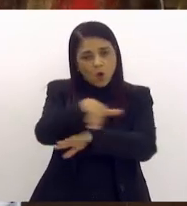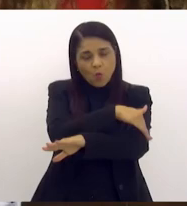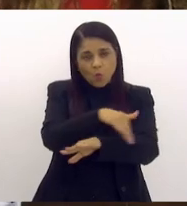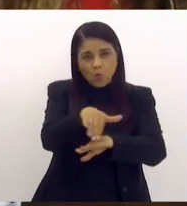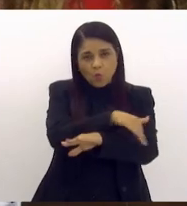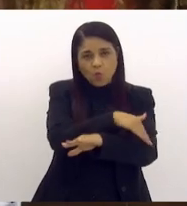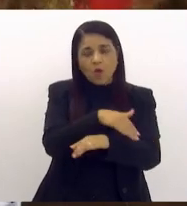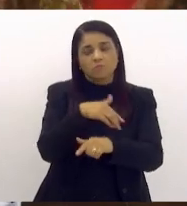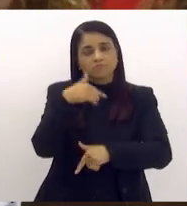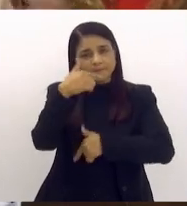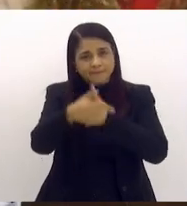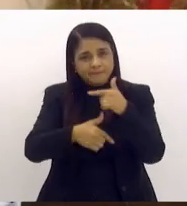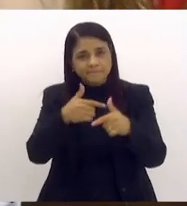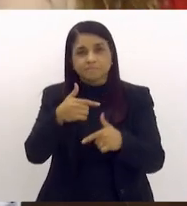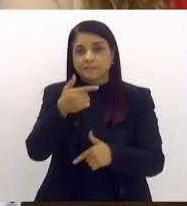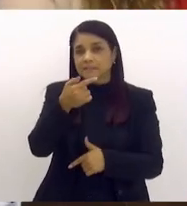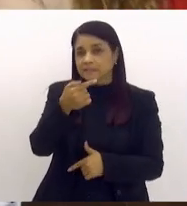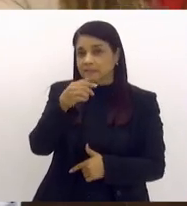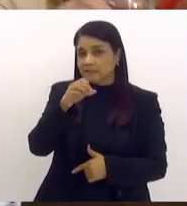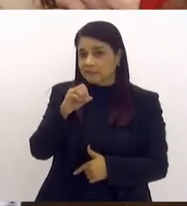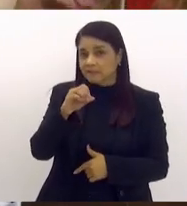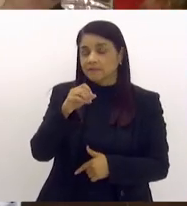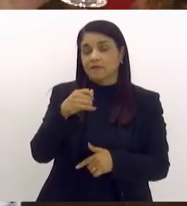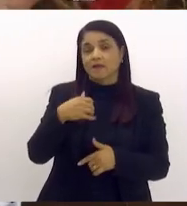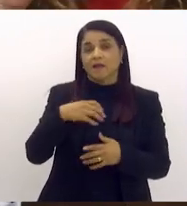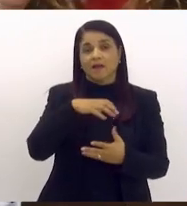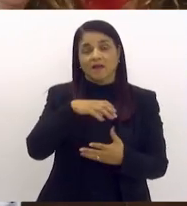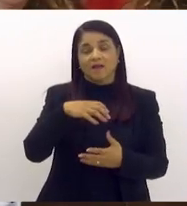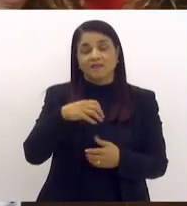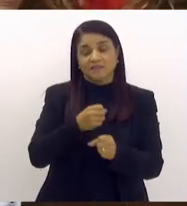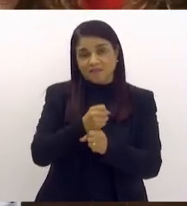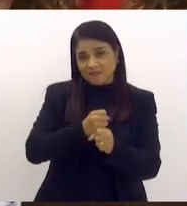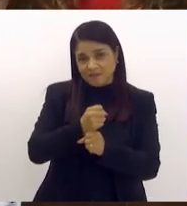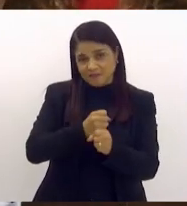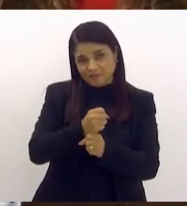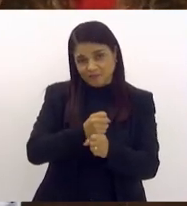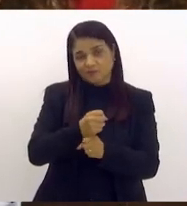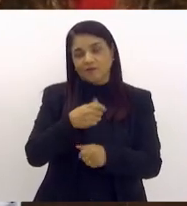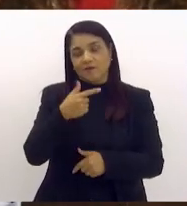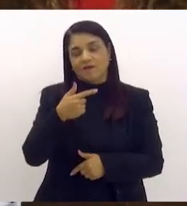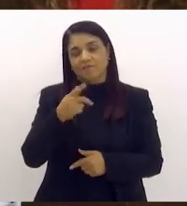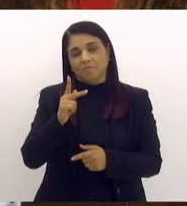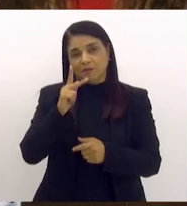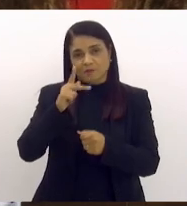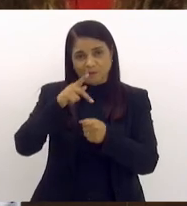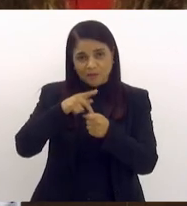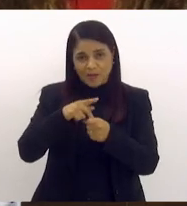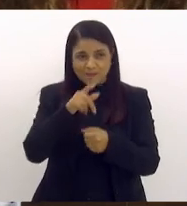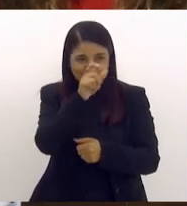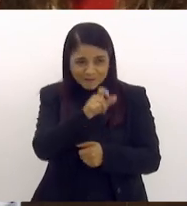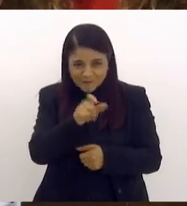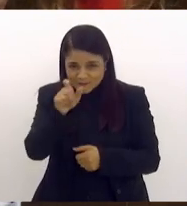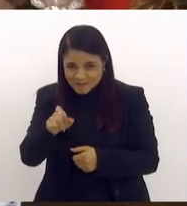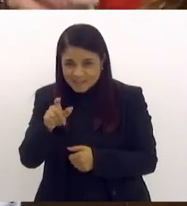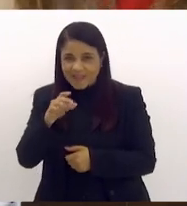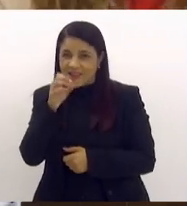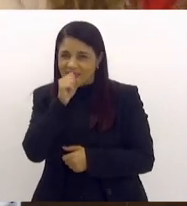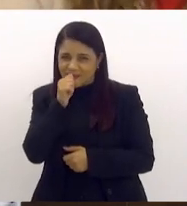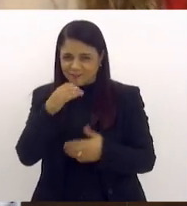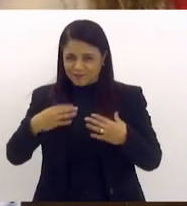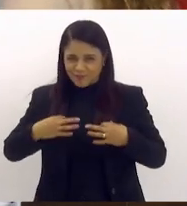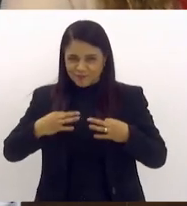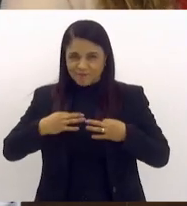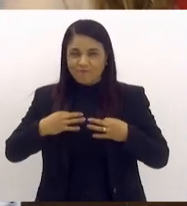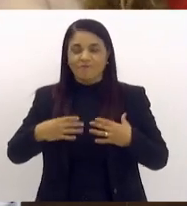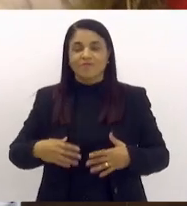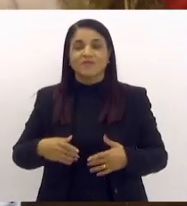Fomos nos 70 anos da Petrobras né David tezeu e os demais laranjinhas todos que estão aqui presente nosso amigo Alessandro